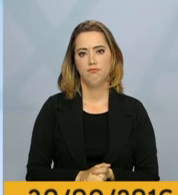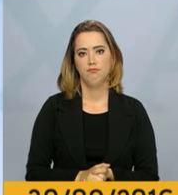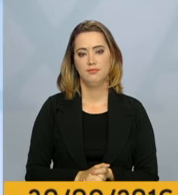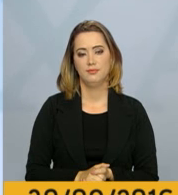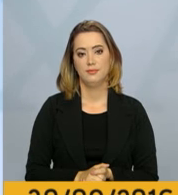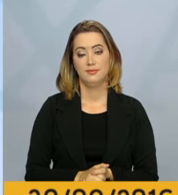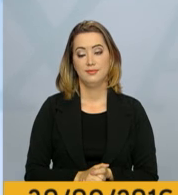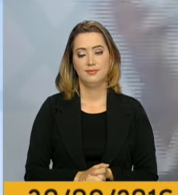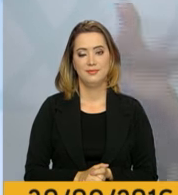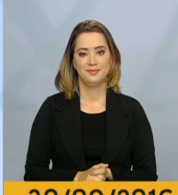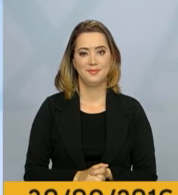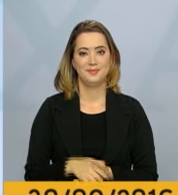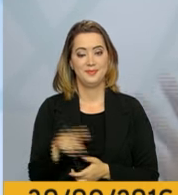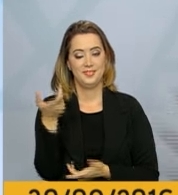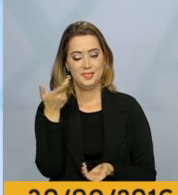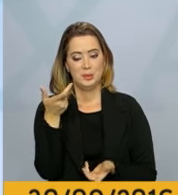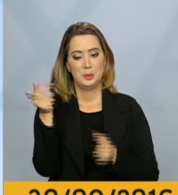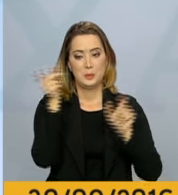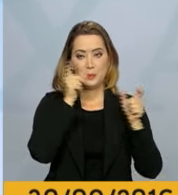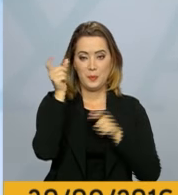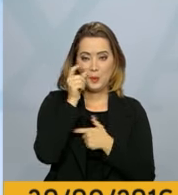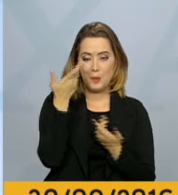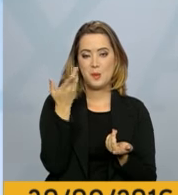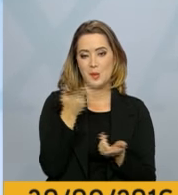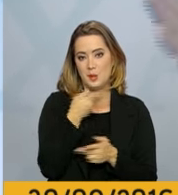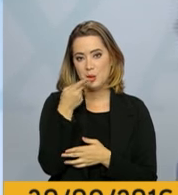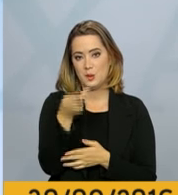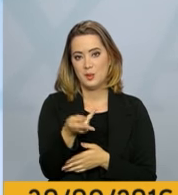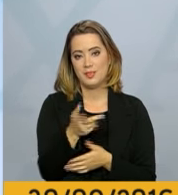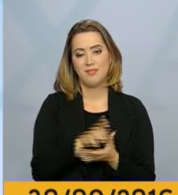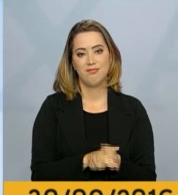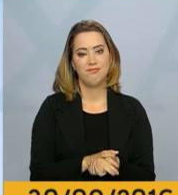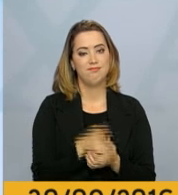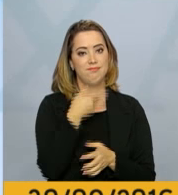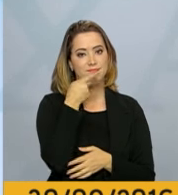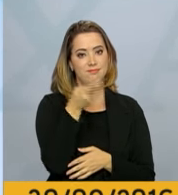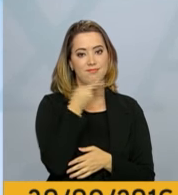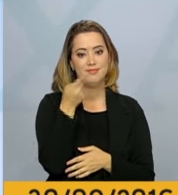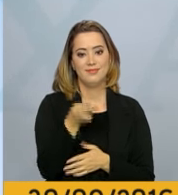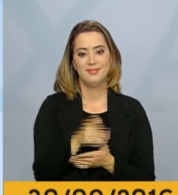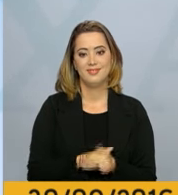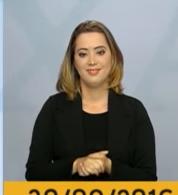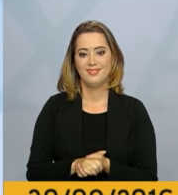São curiosos, eu tomo a liberdade de fazê-lo, de dizer, né? Um boninho.